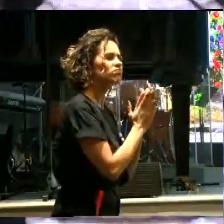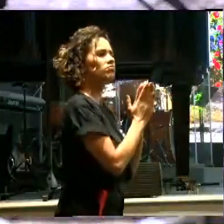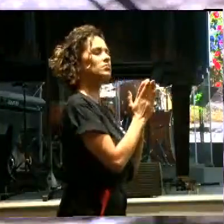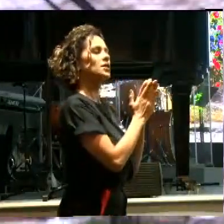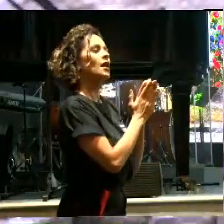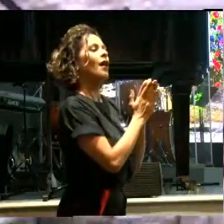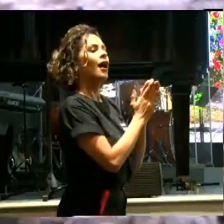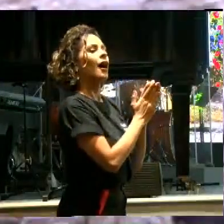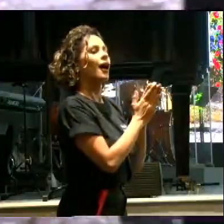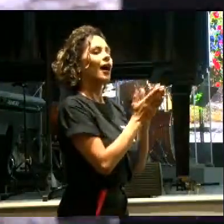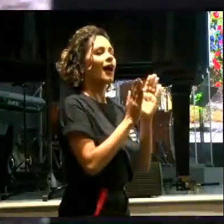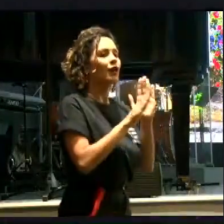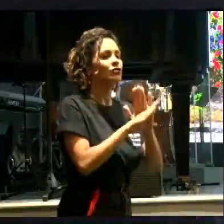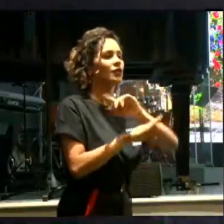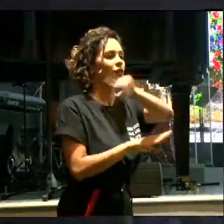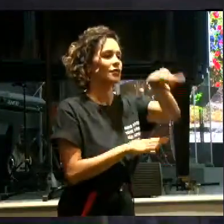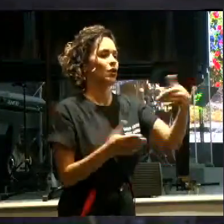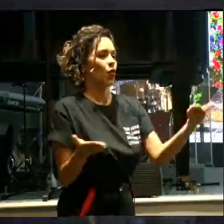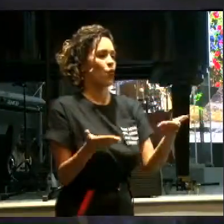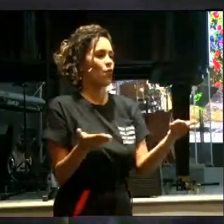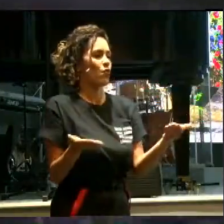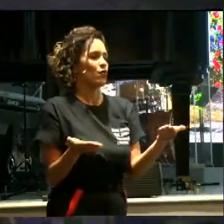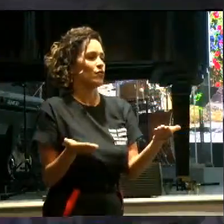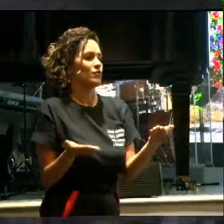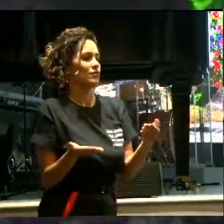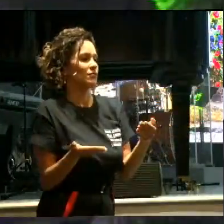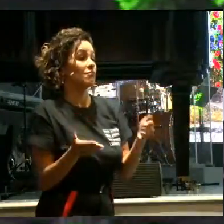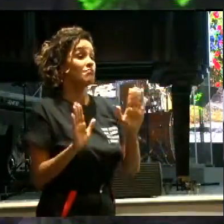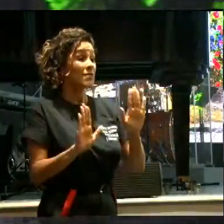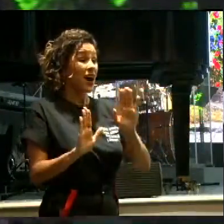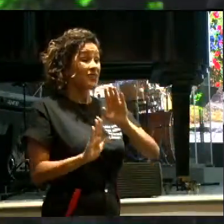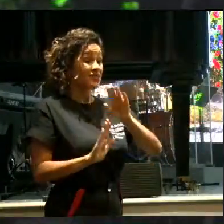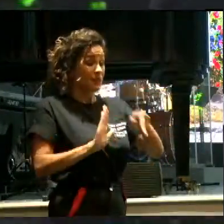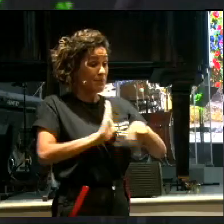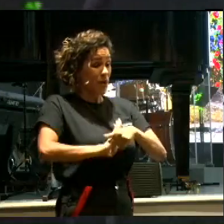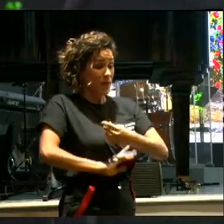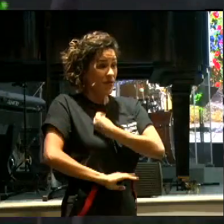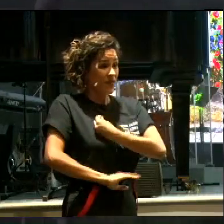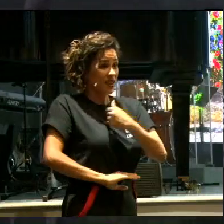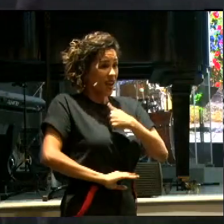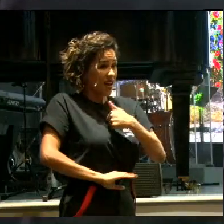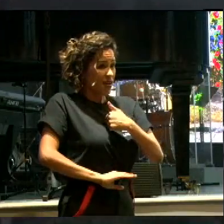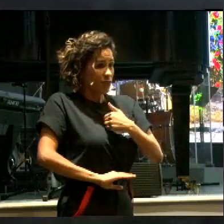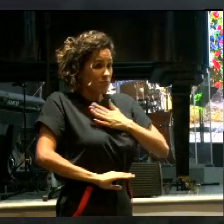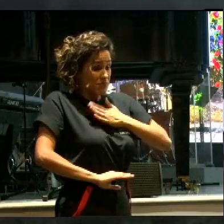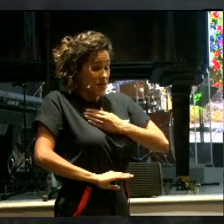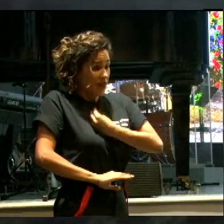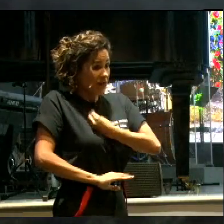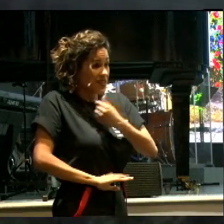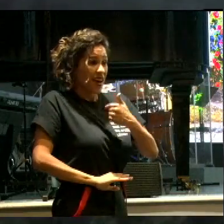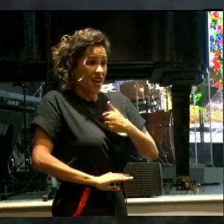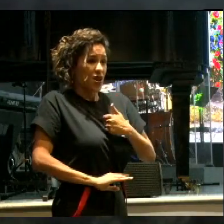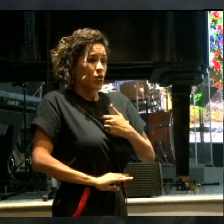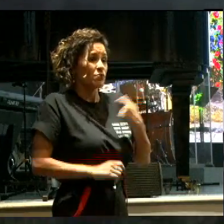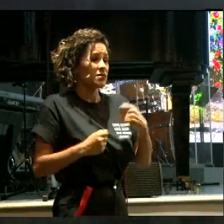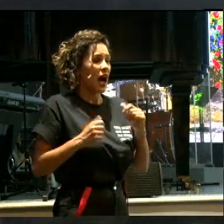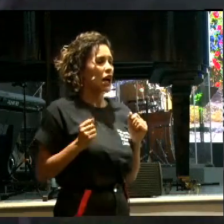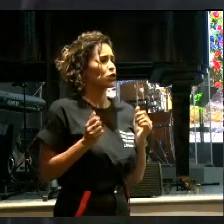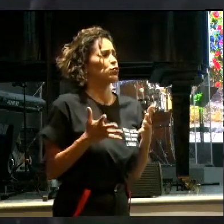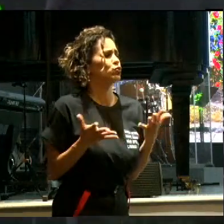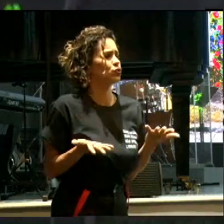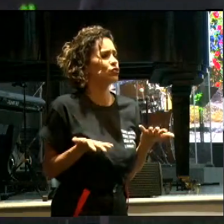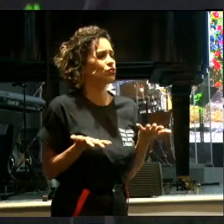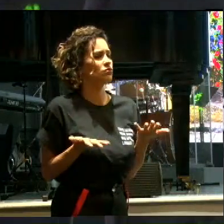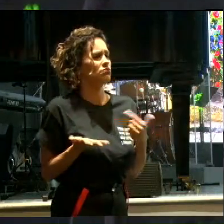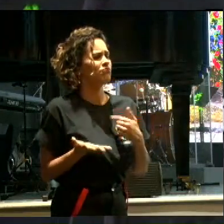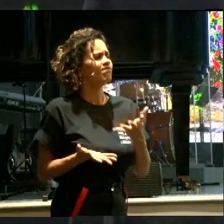mudança maior quem faz é você. A partir do momento que você ouve palavras, a partir do momento que você decide